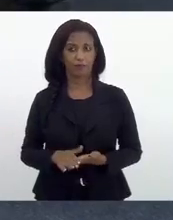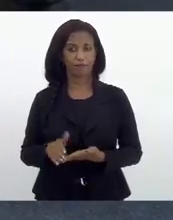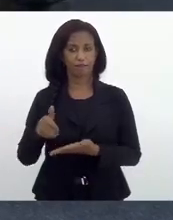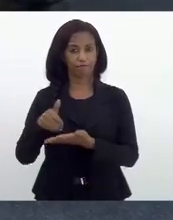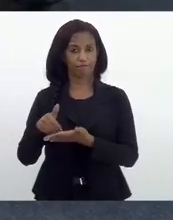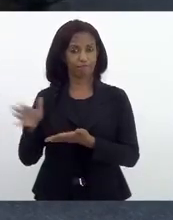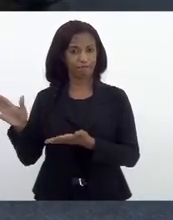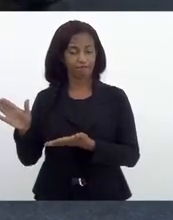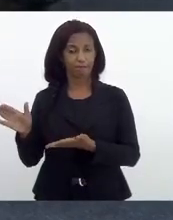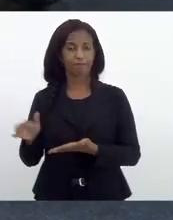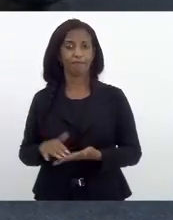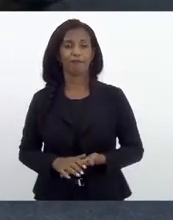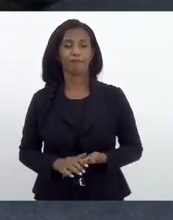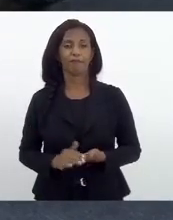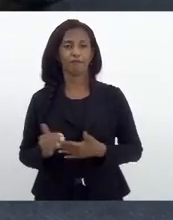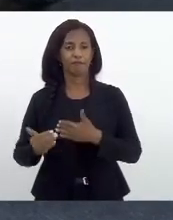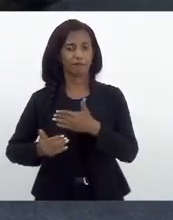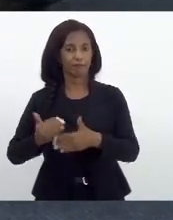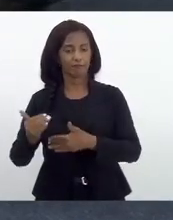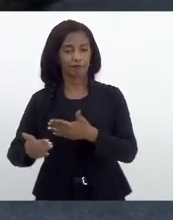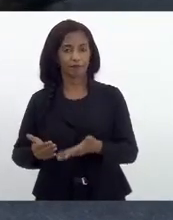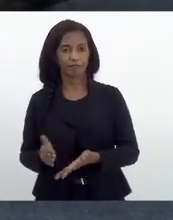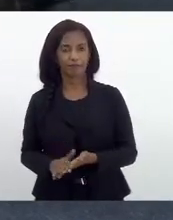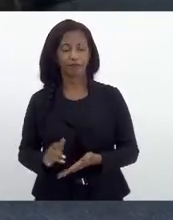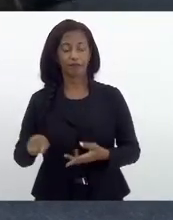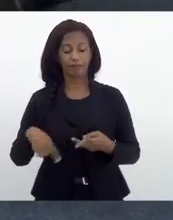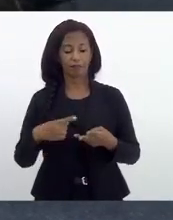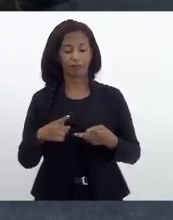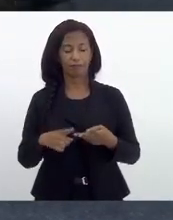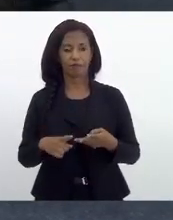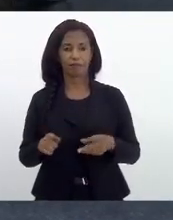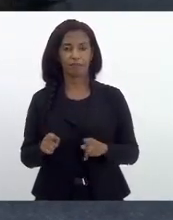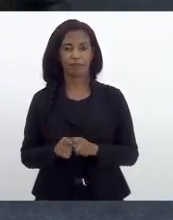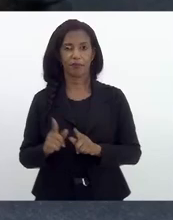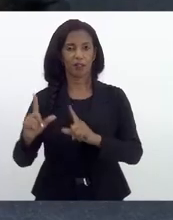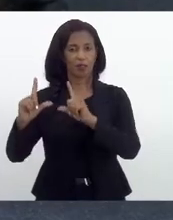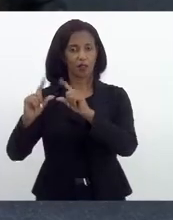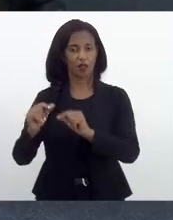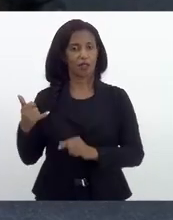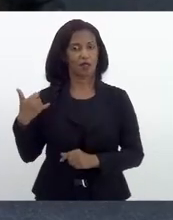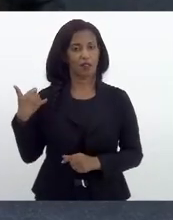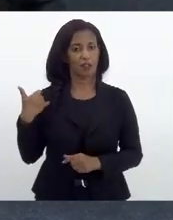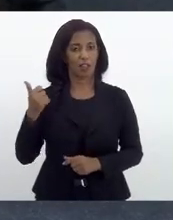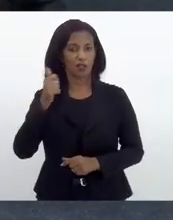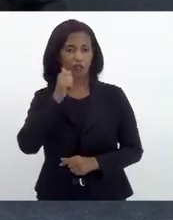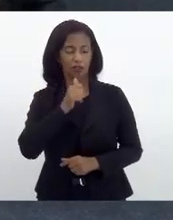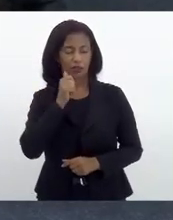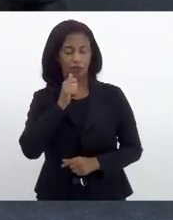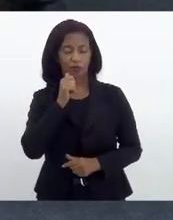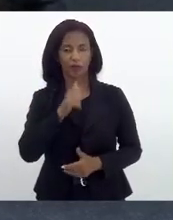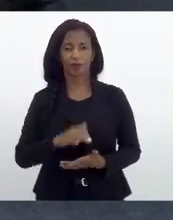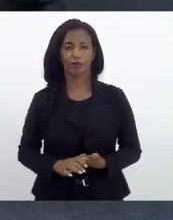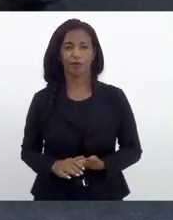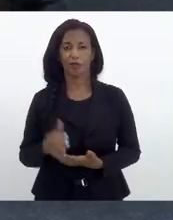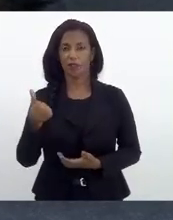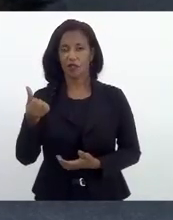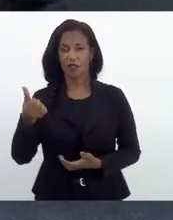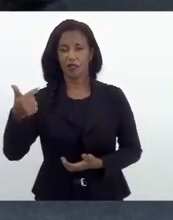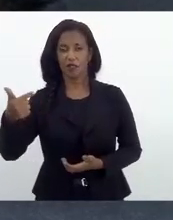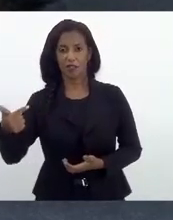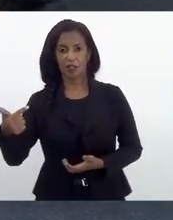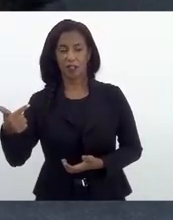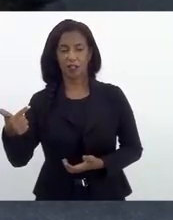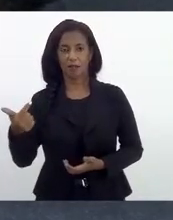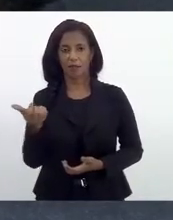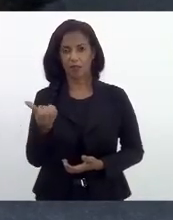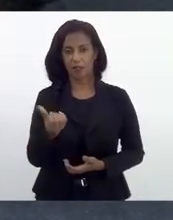desprestigiados nesse processo a outra reduzindo a idade mínima das mulheres de 62 anos